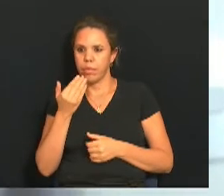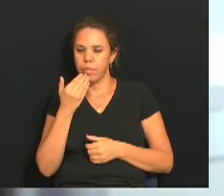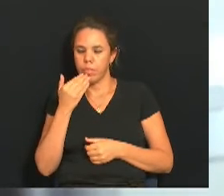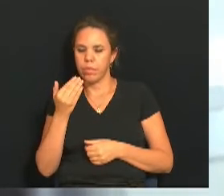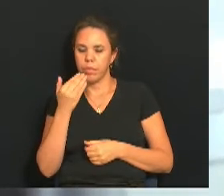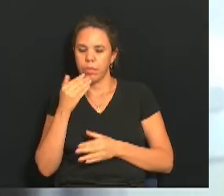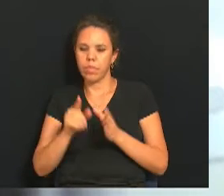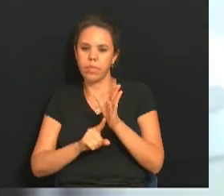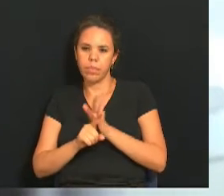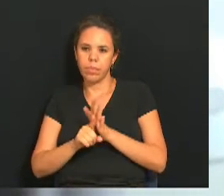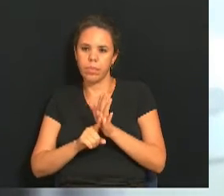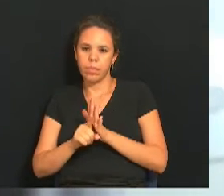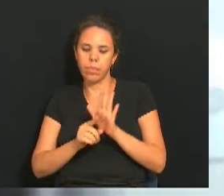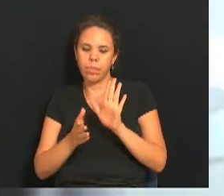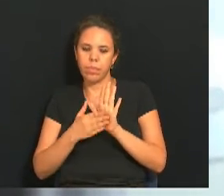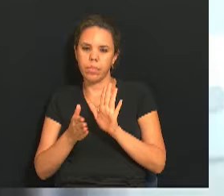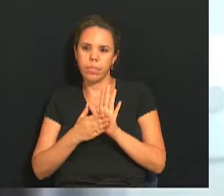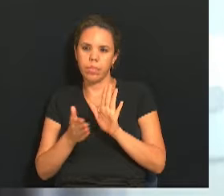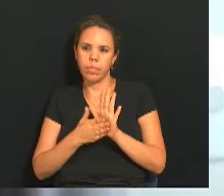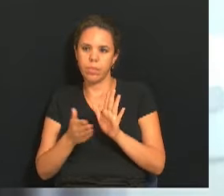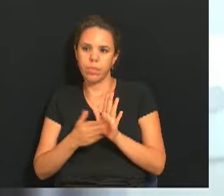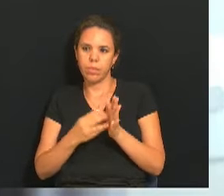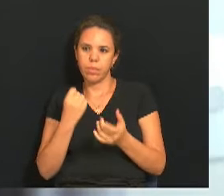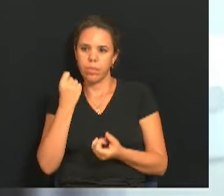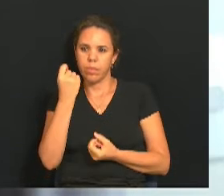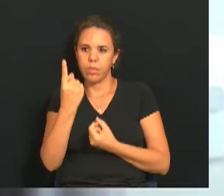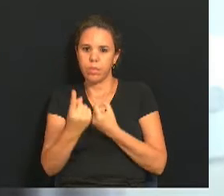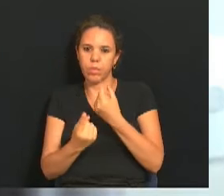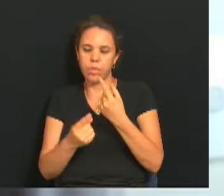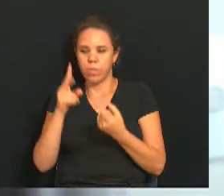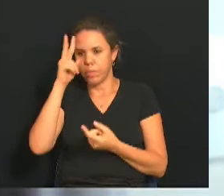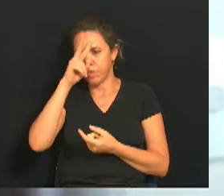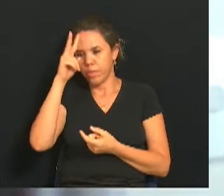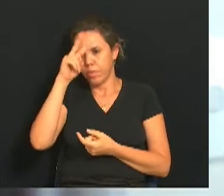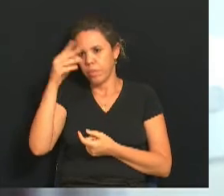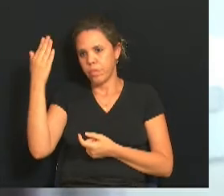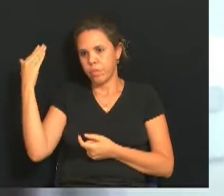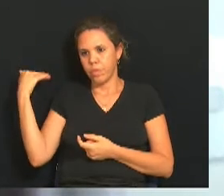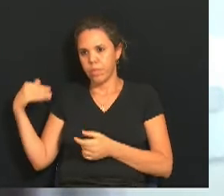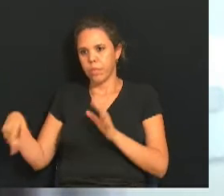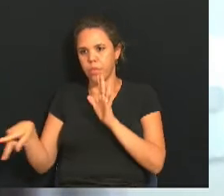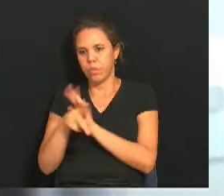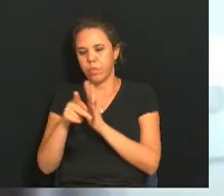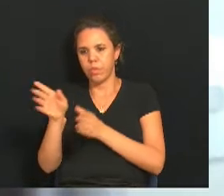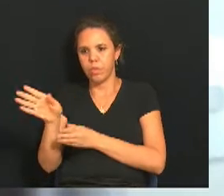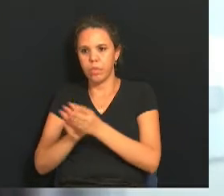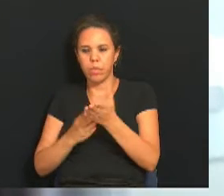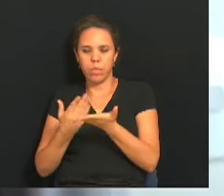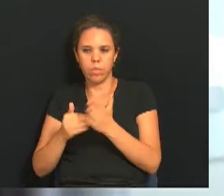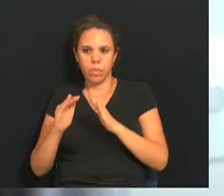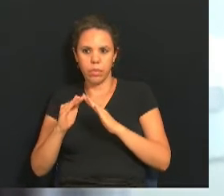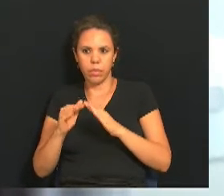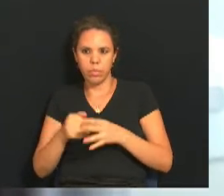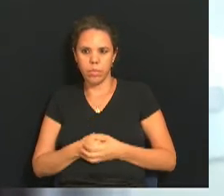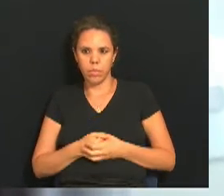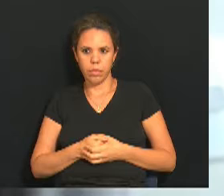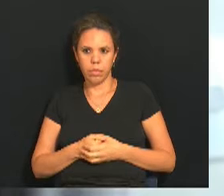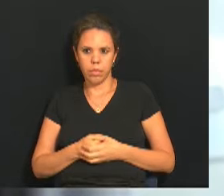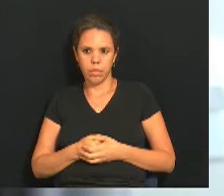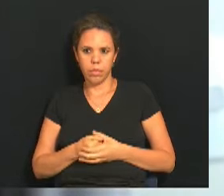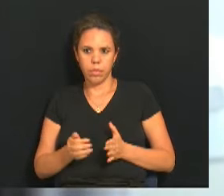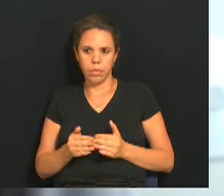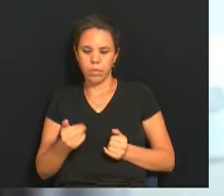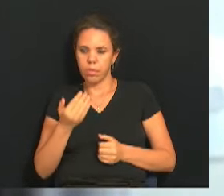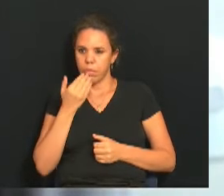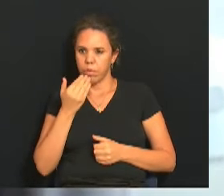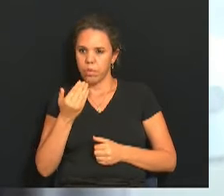indicando como proposta, e um deles, que eu me recordo bem, acho que era do próprio Conselho das Escolas, solicitando